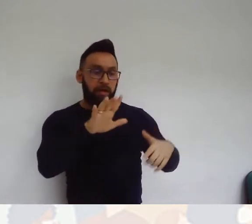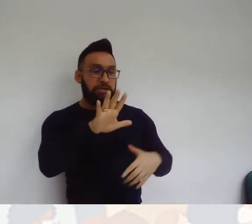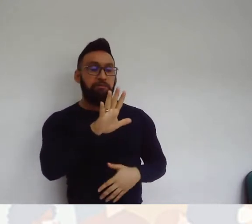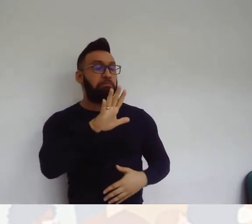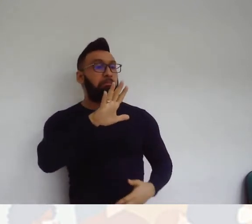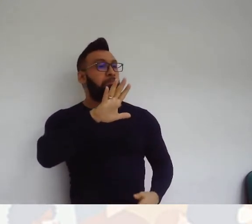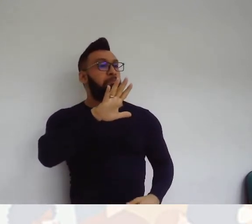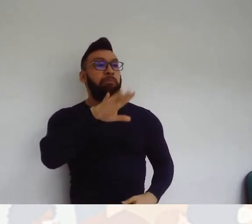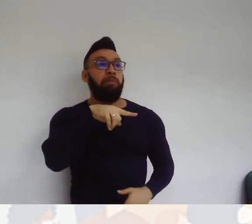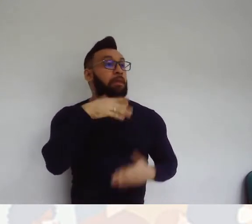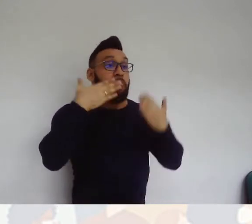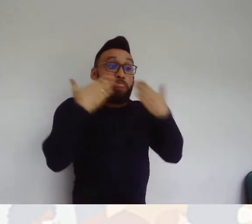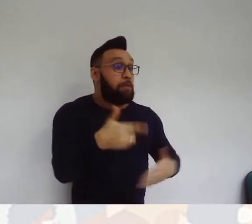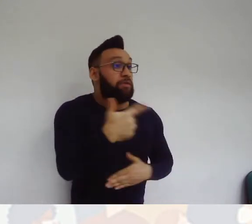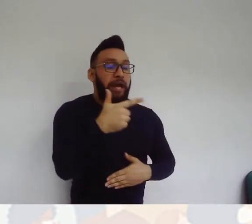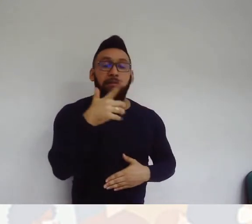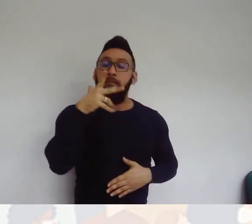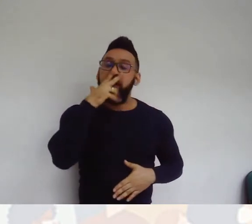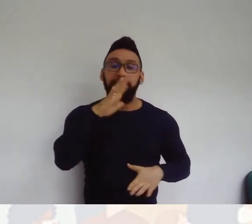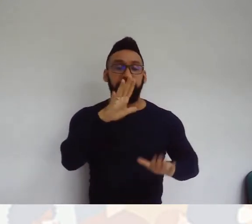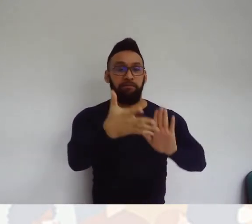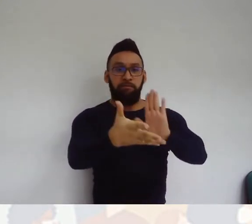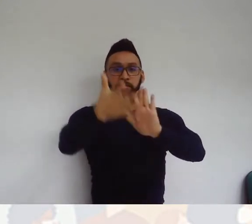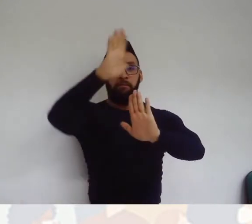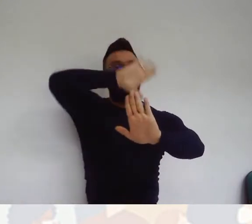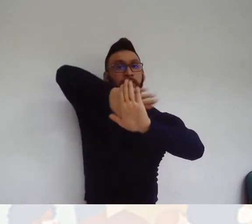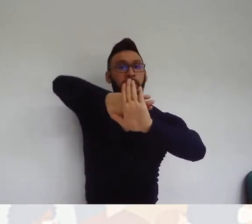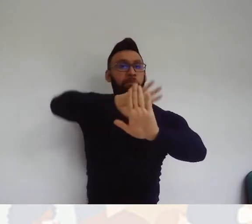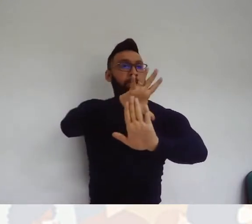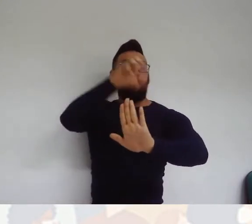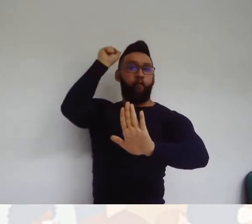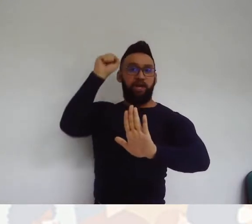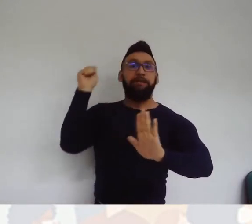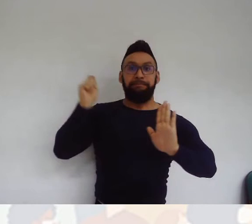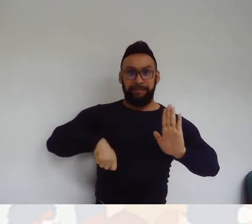né, aos implícitos na linguagem.